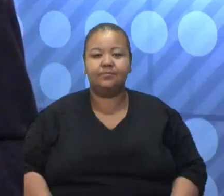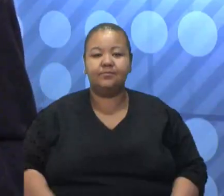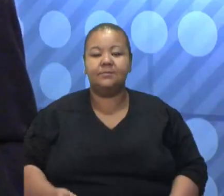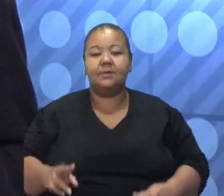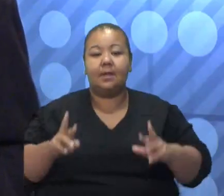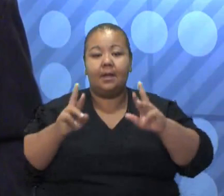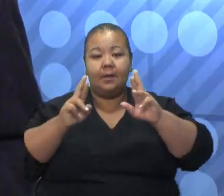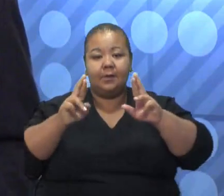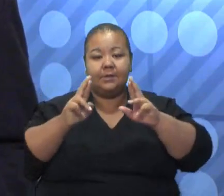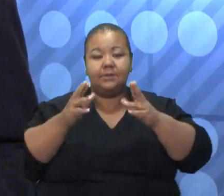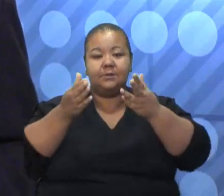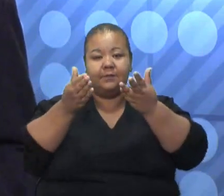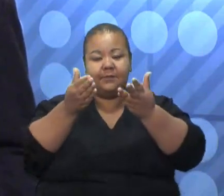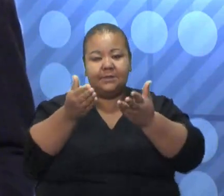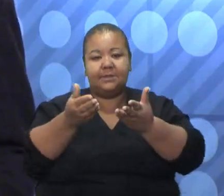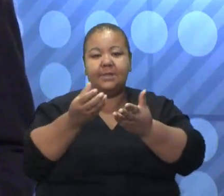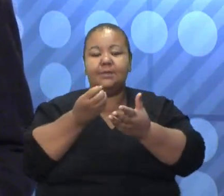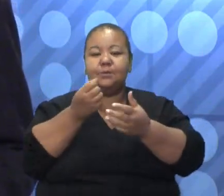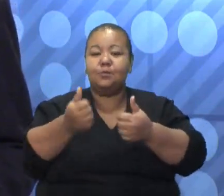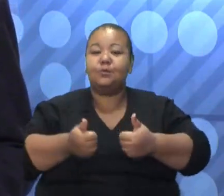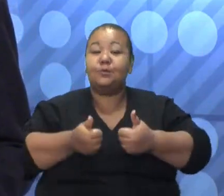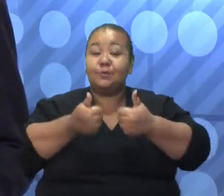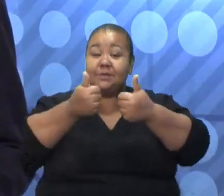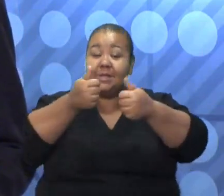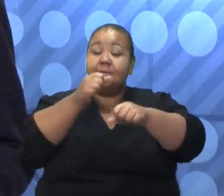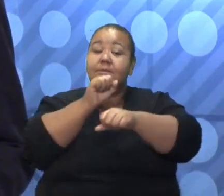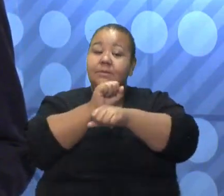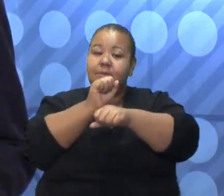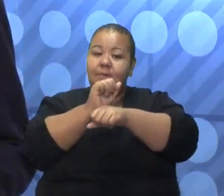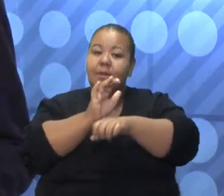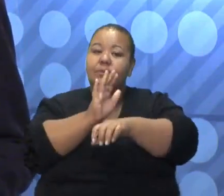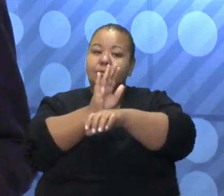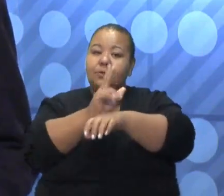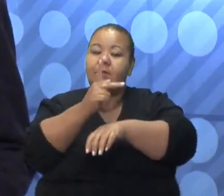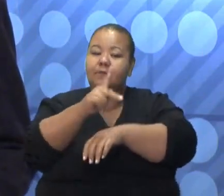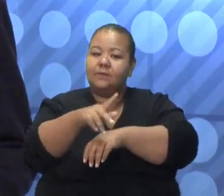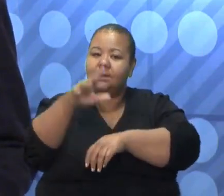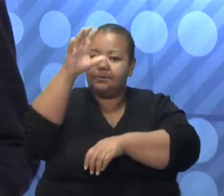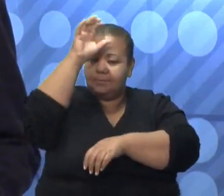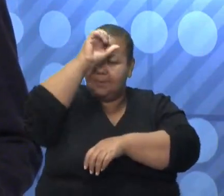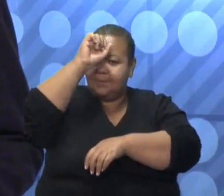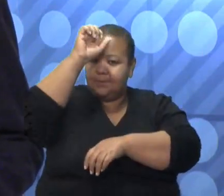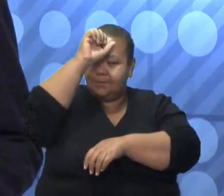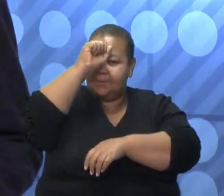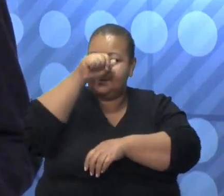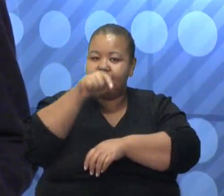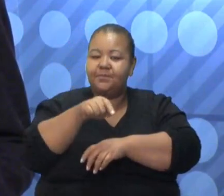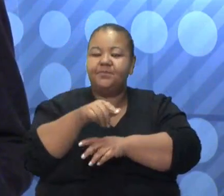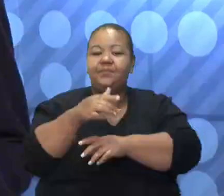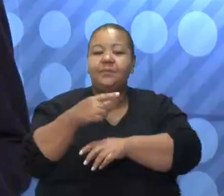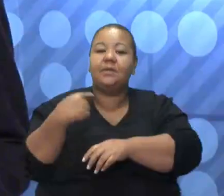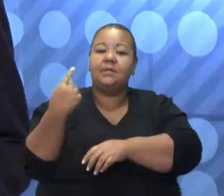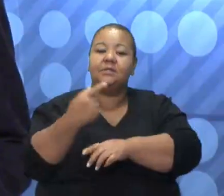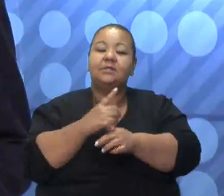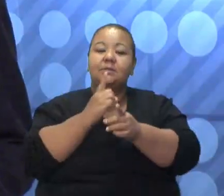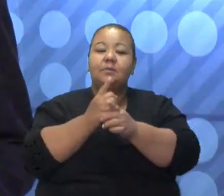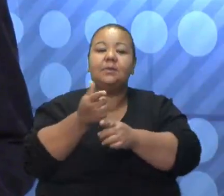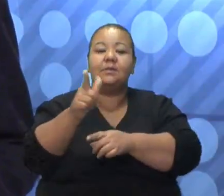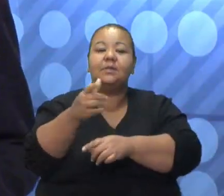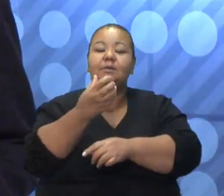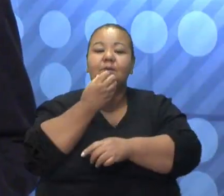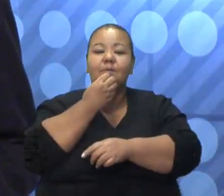Pessoal, desejo a vocês, né, muito sucesso. Espero ter contribuído com o conhecimento e o aprendizado de vocês. A gente se vê numa